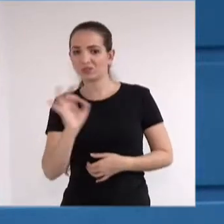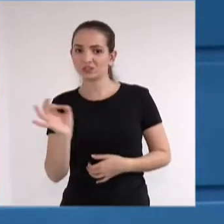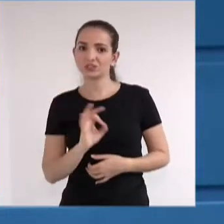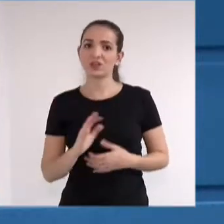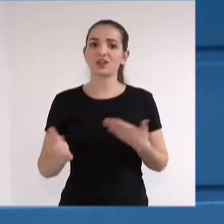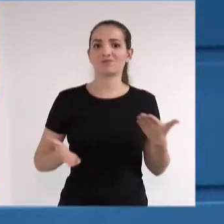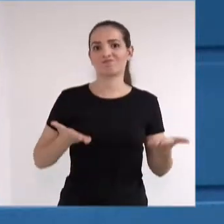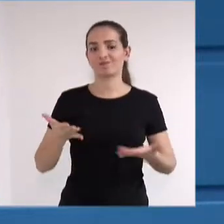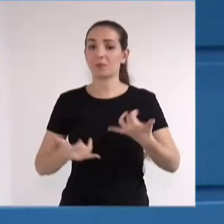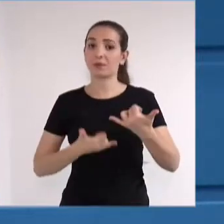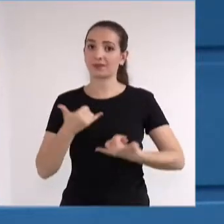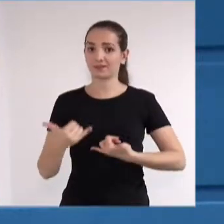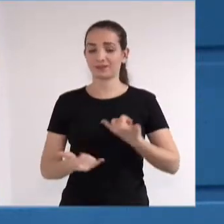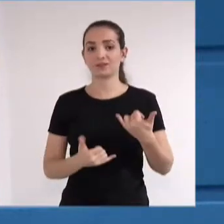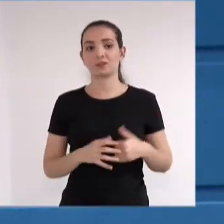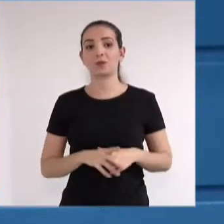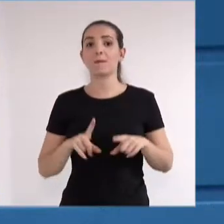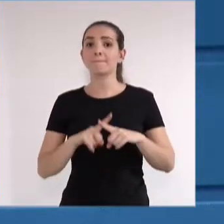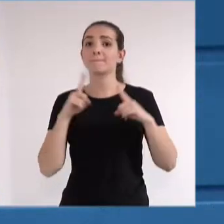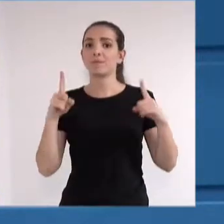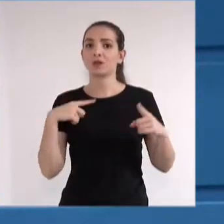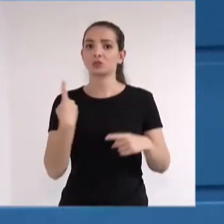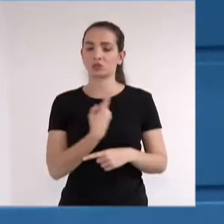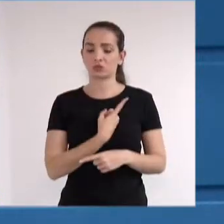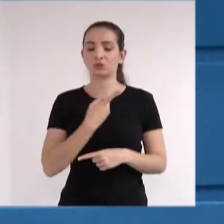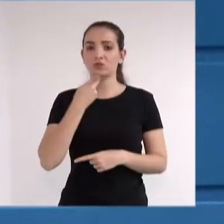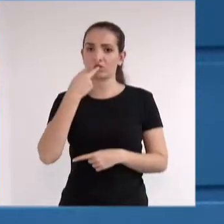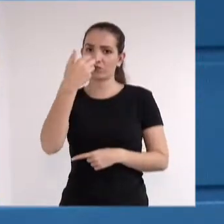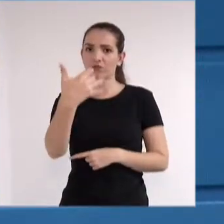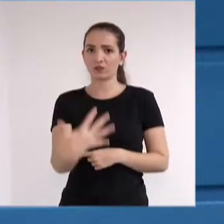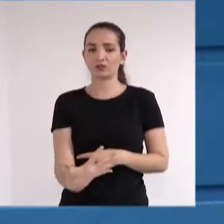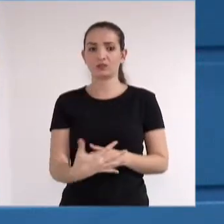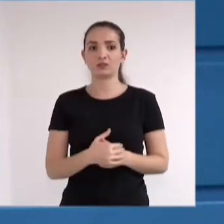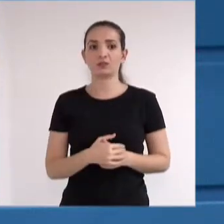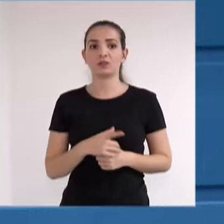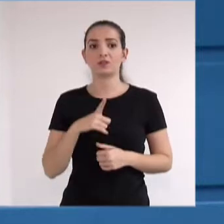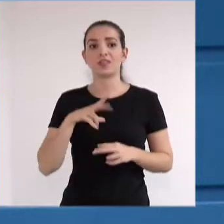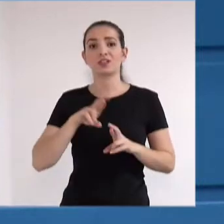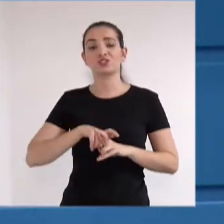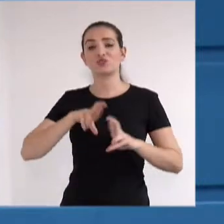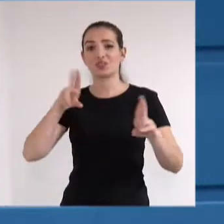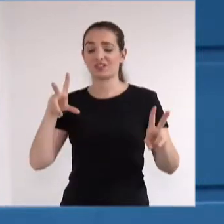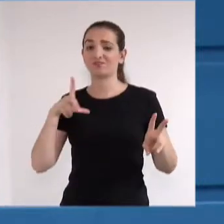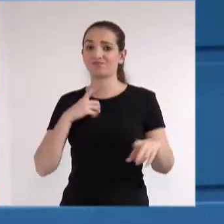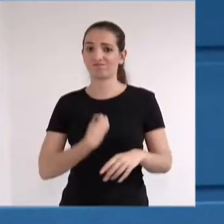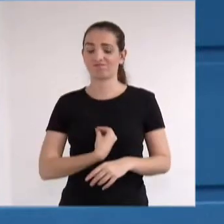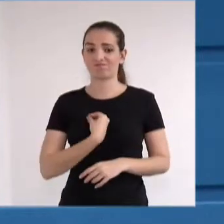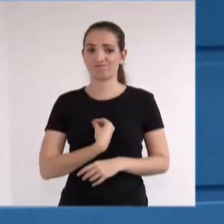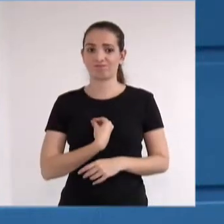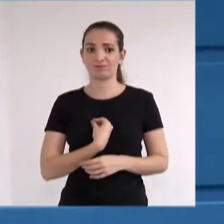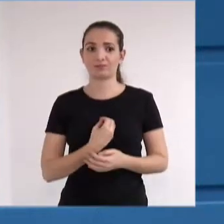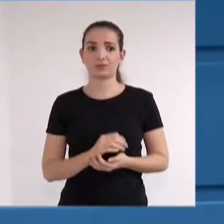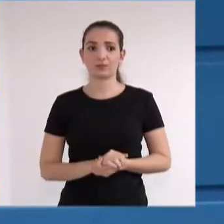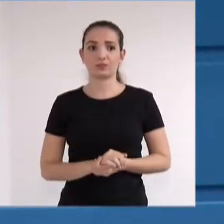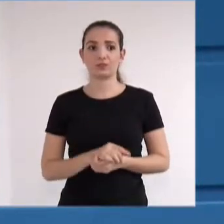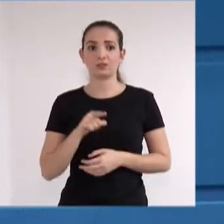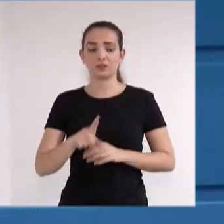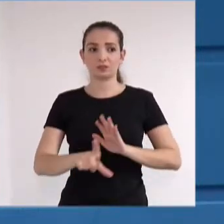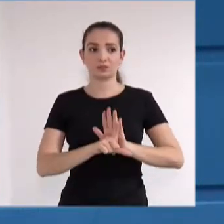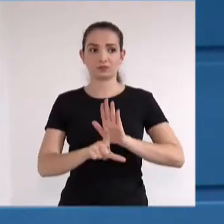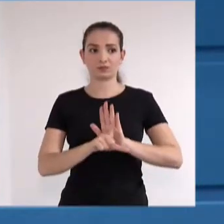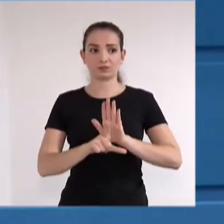meio que na brincadeira, mas nós falamos em relação à discrepância que existia em relação àquela lei